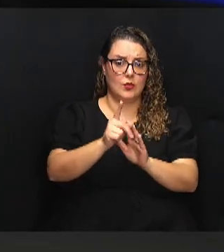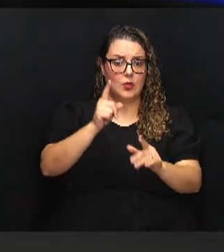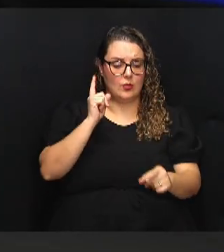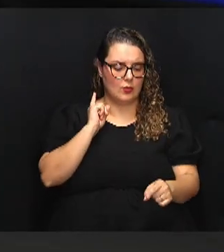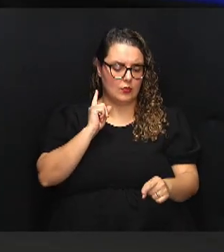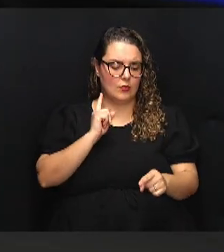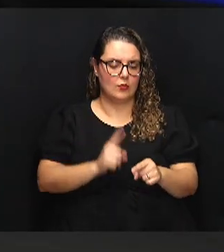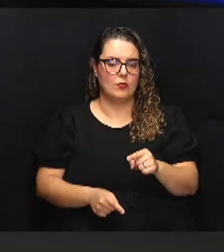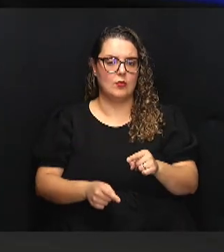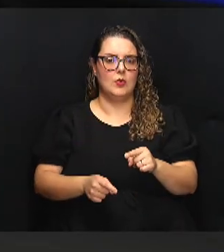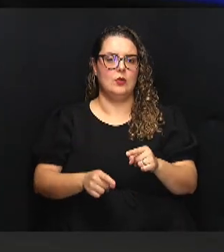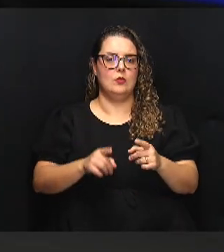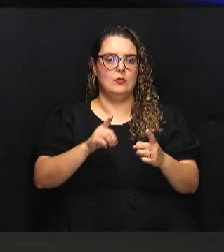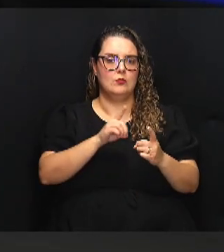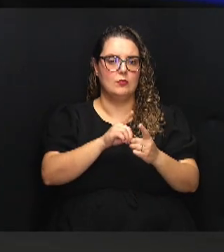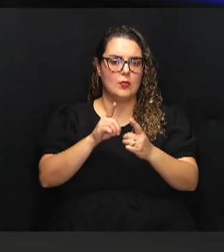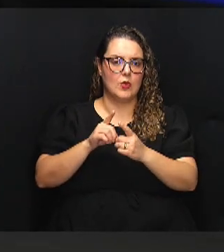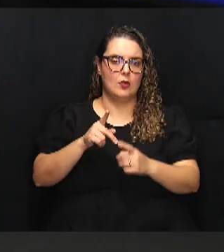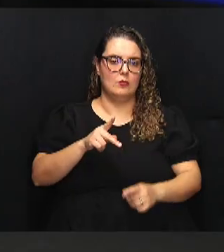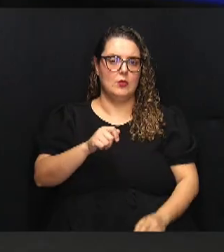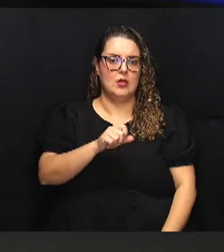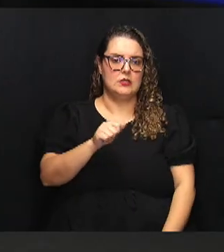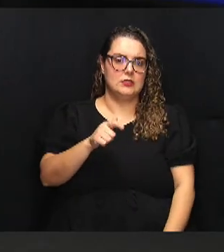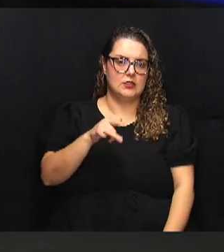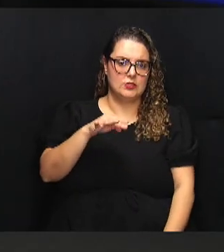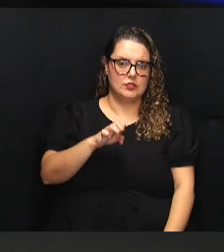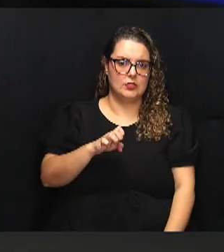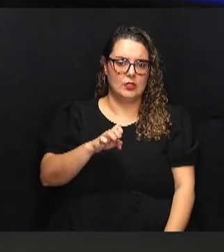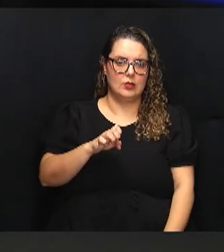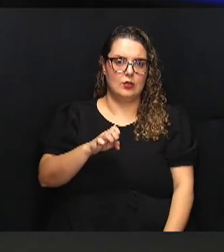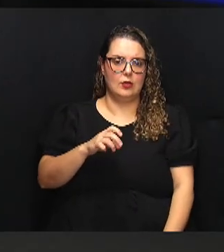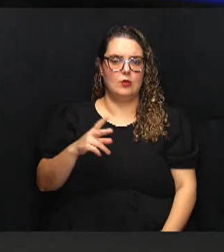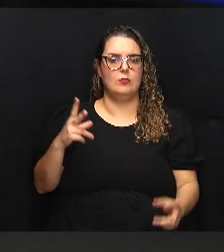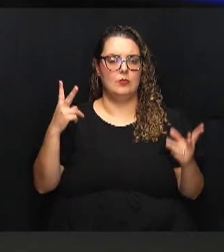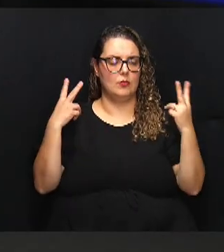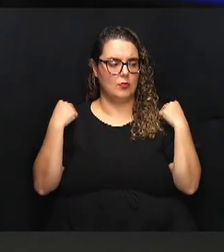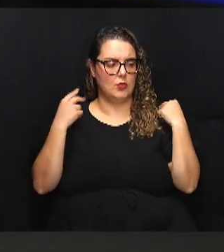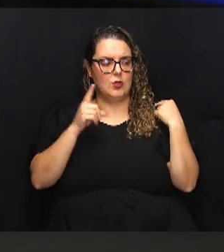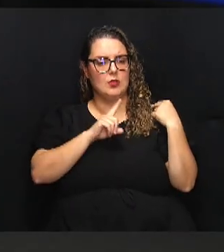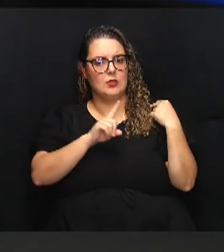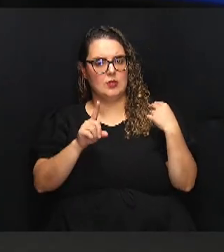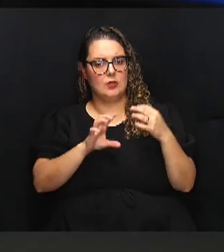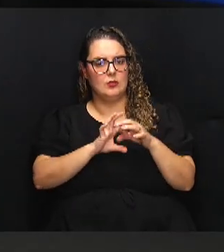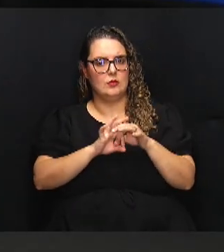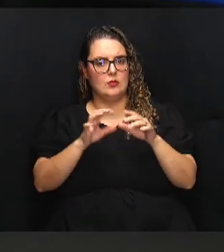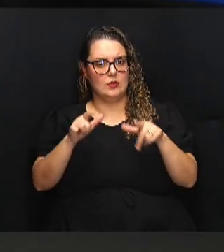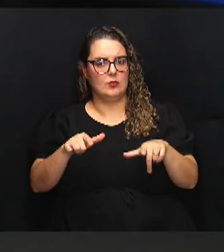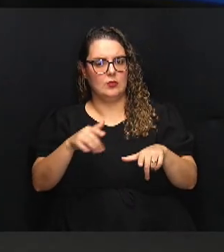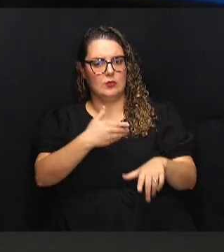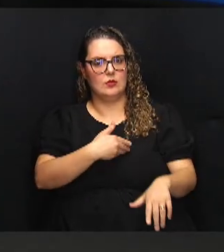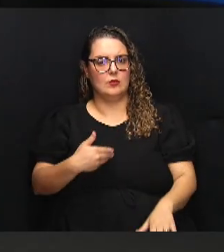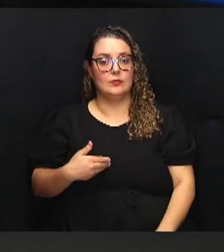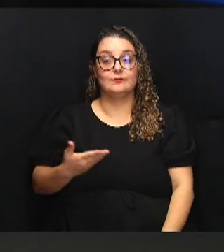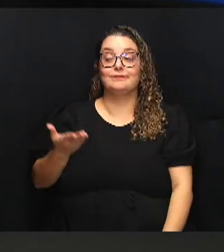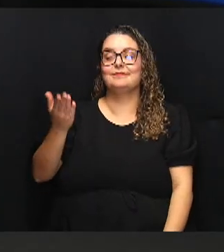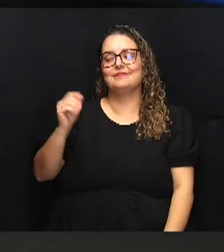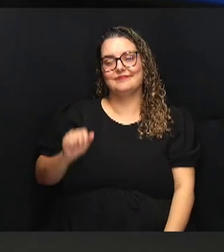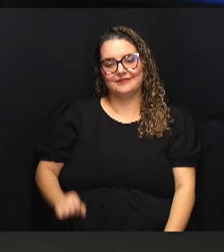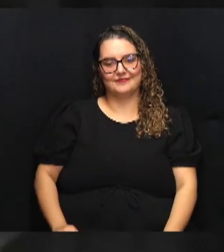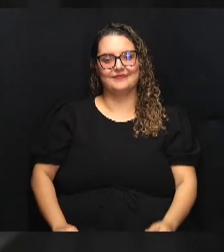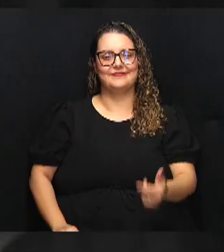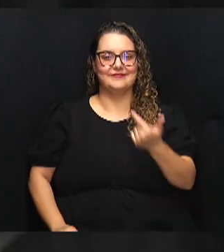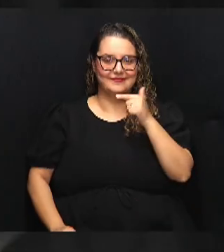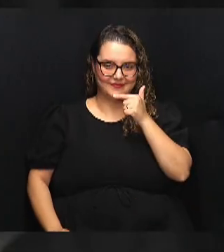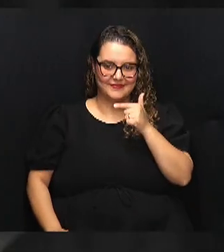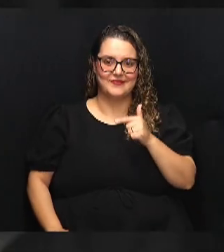proibir a abordagem de passageiros por motoristas não autorizados em espaços públicos? Então, isso está